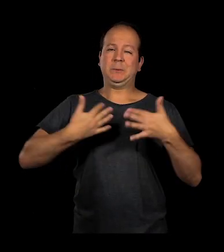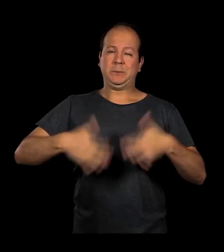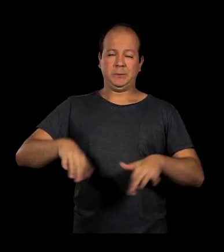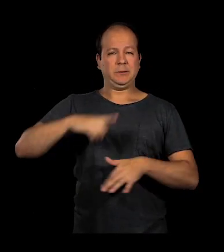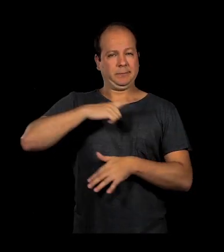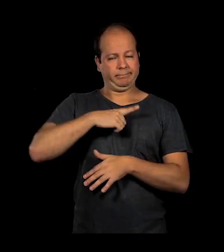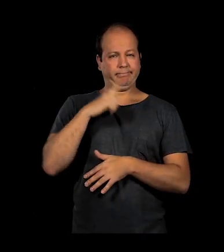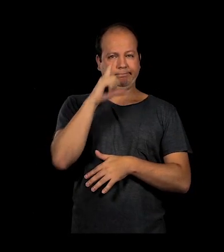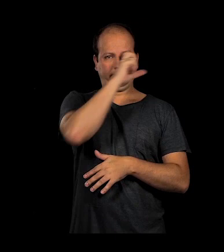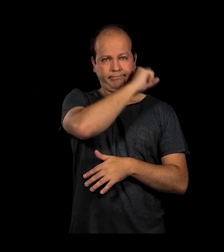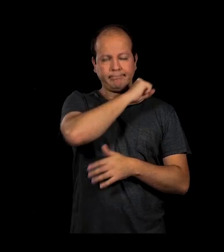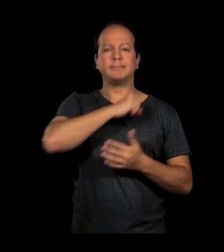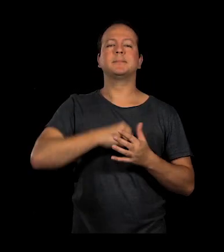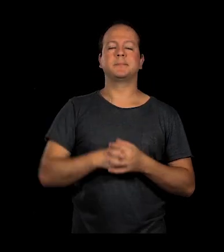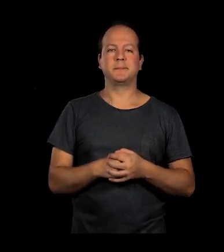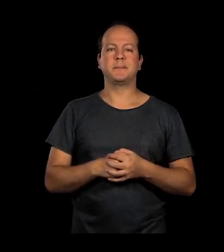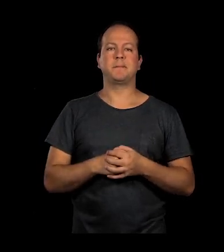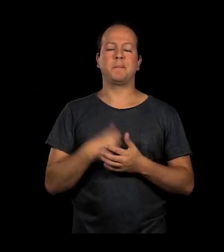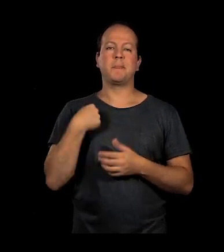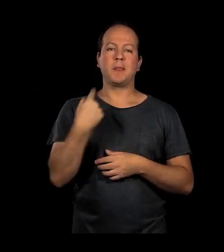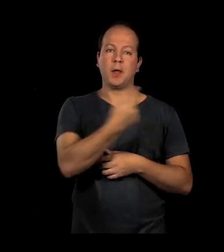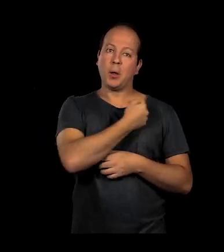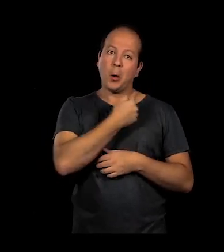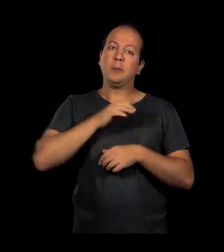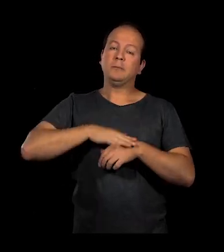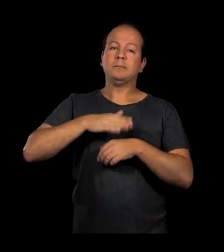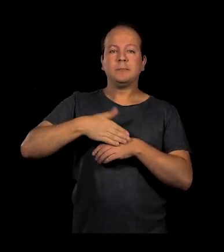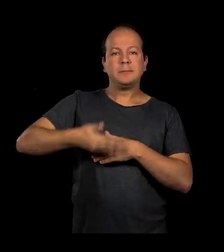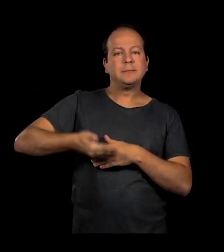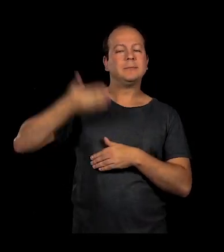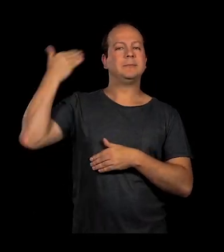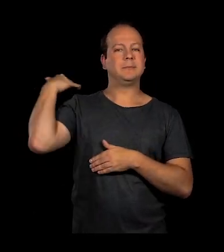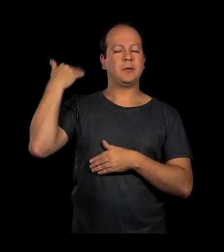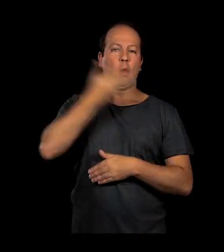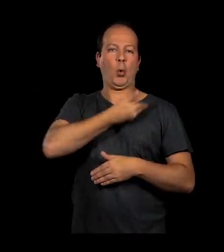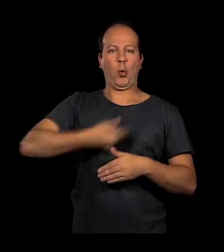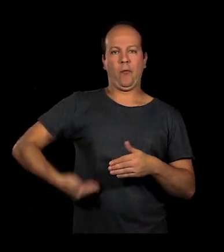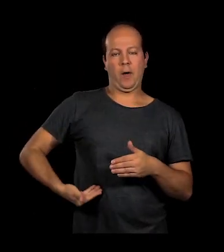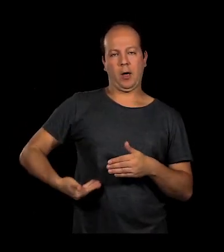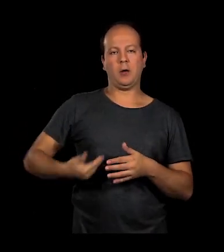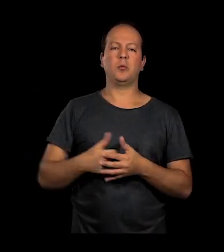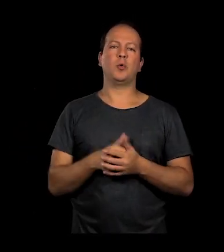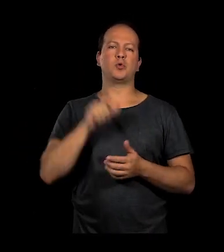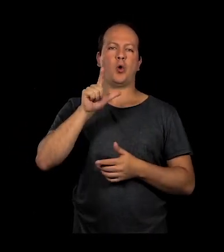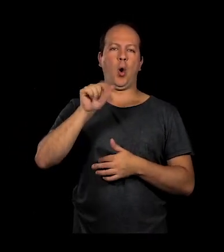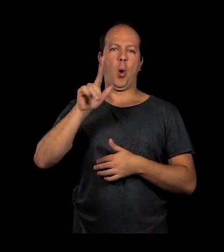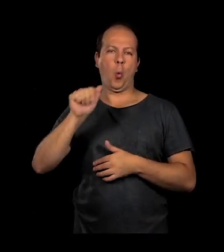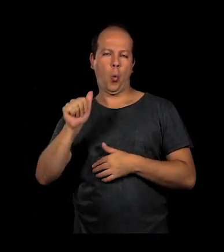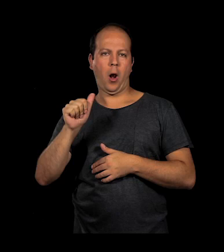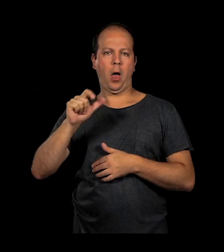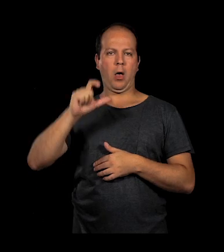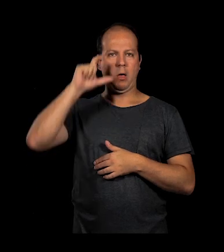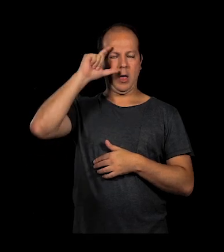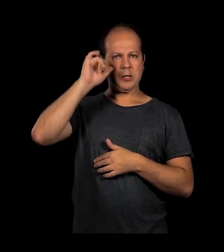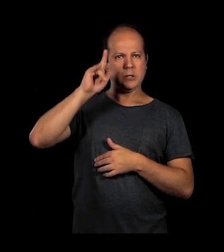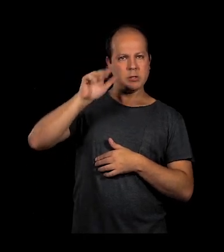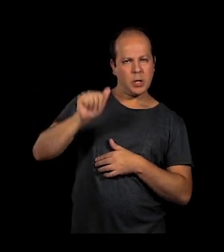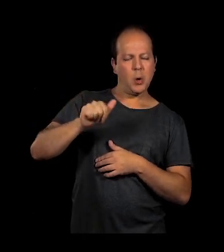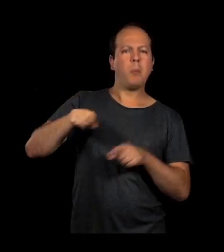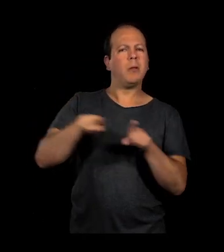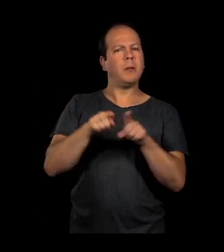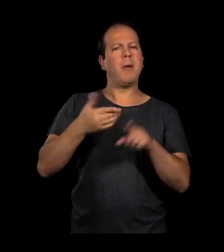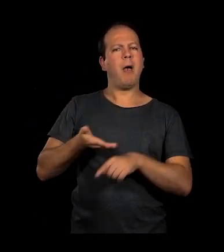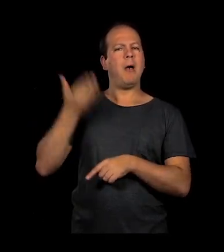tá nós damos muito bem e não foi só o governo do df foi bem assim